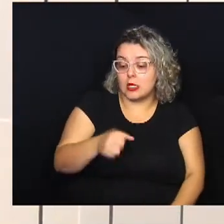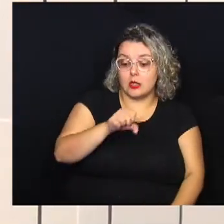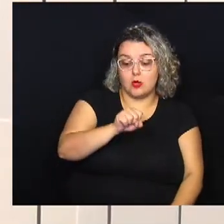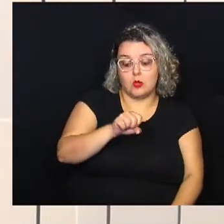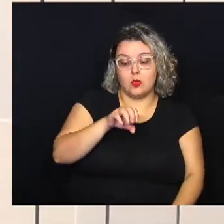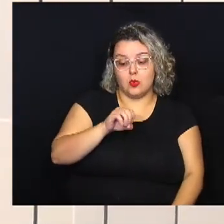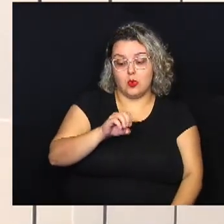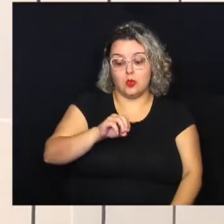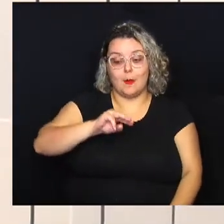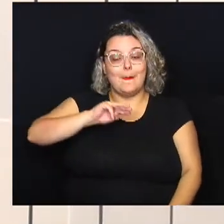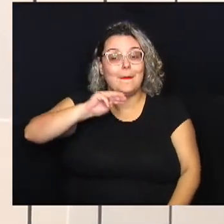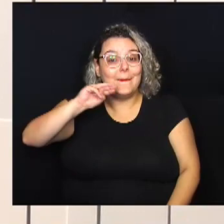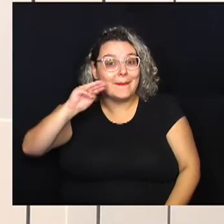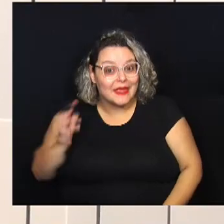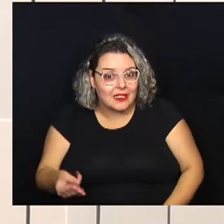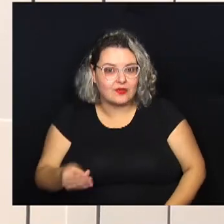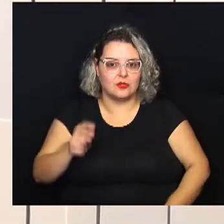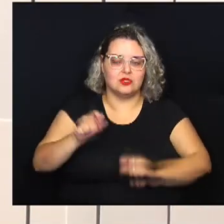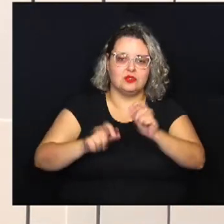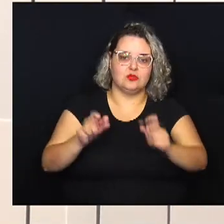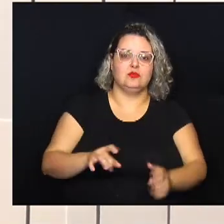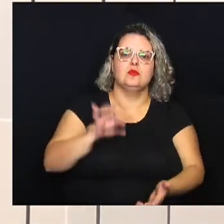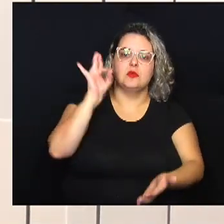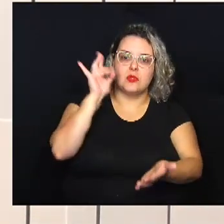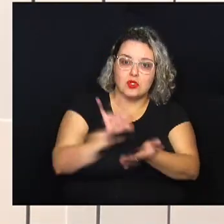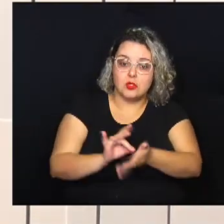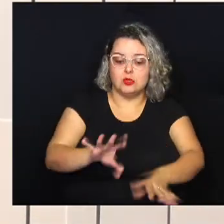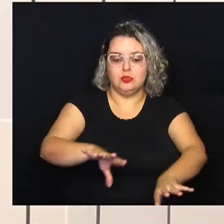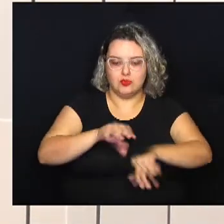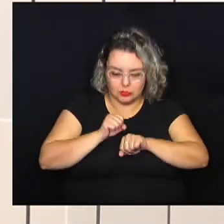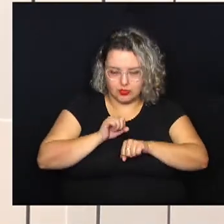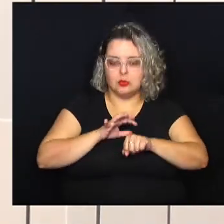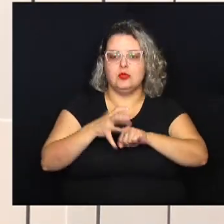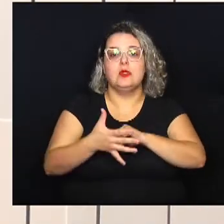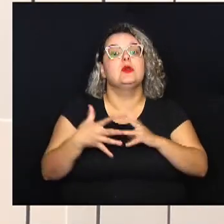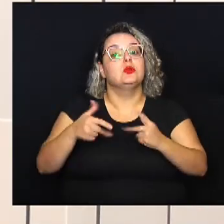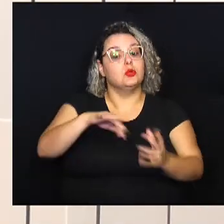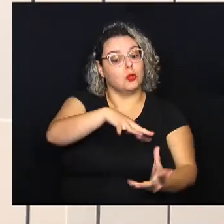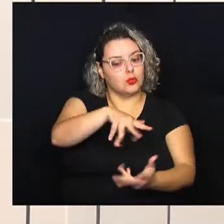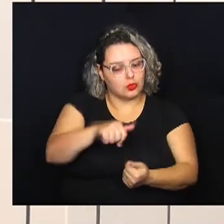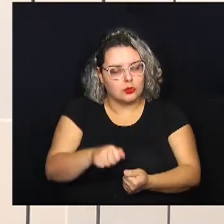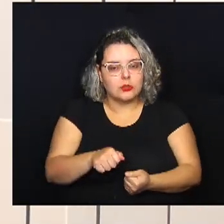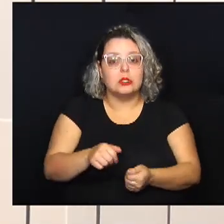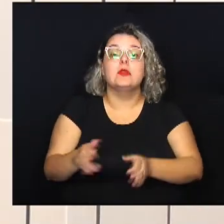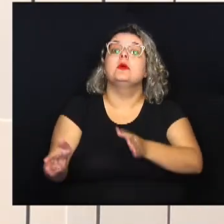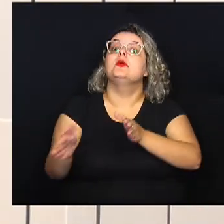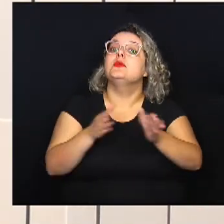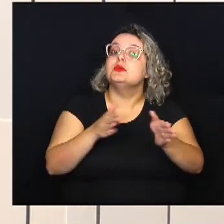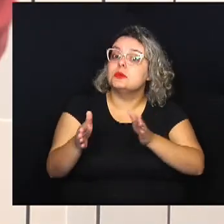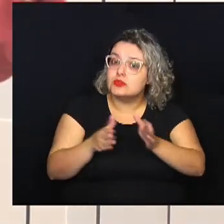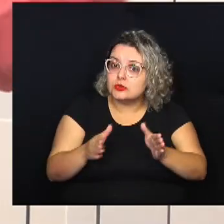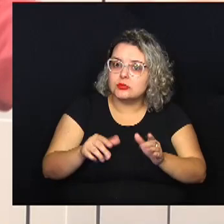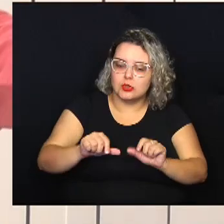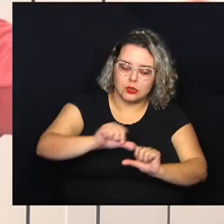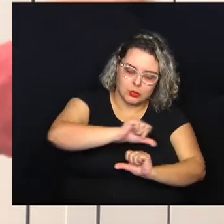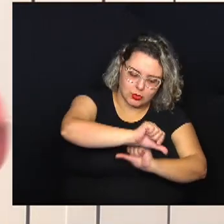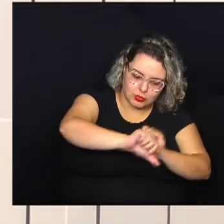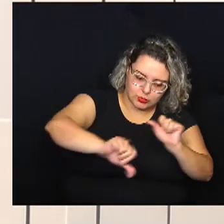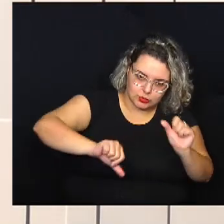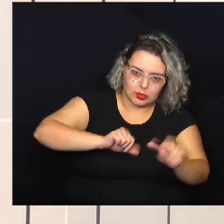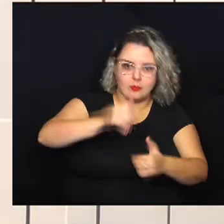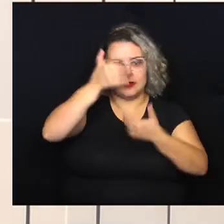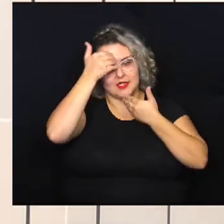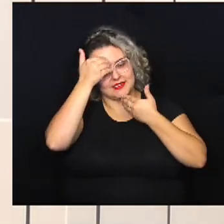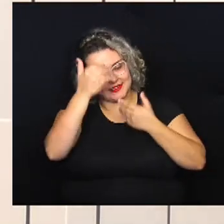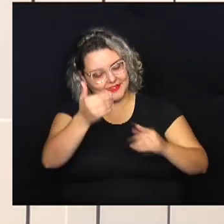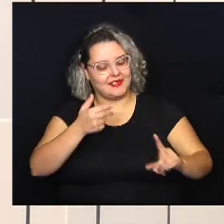800 milhões de pessoas oficialmente contaminadas, isso em todo o mundo. Então a gente está num momento de transição, mas graças à